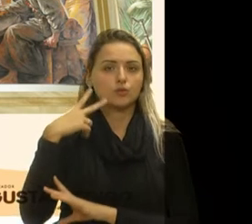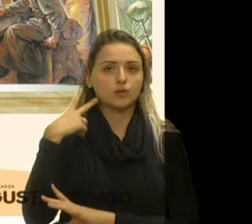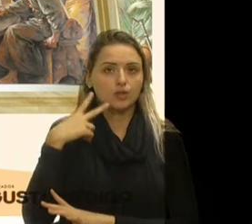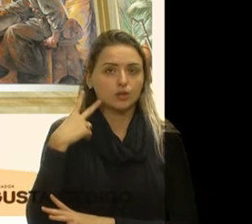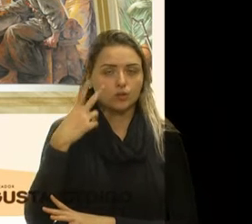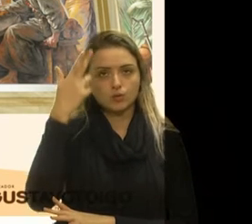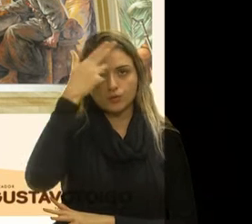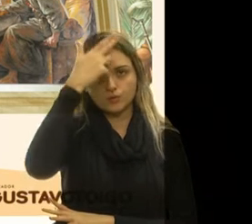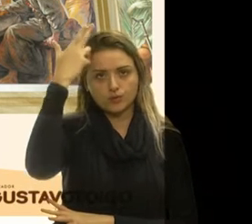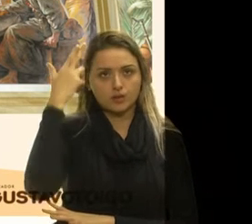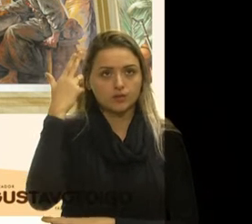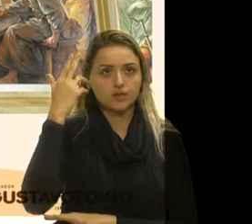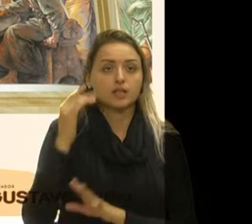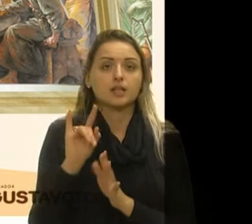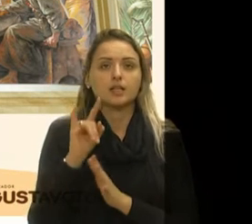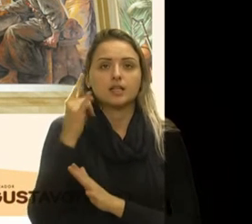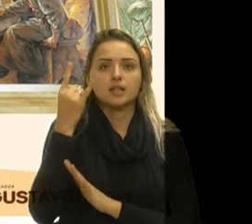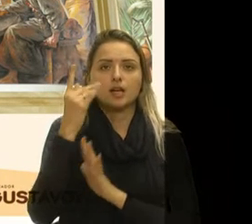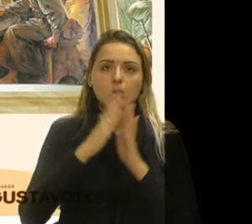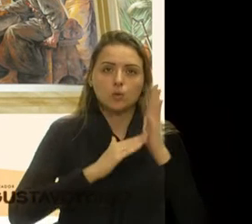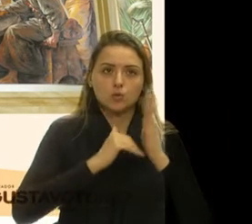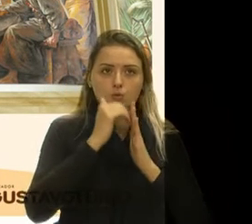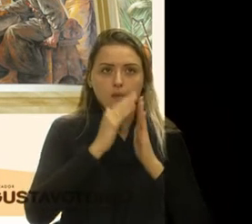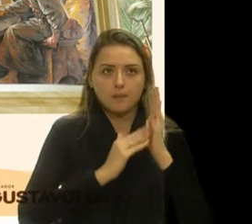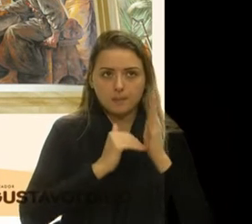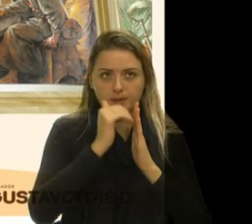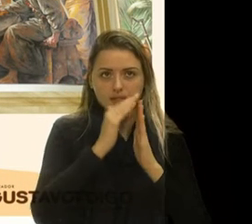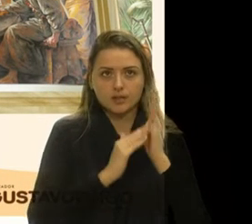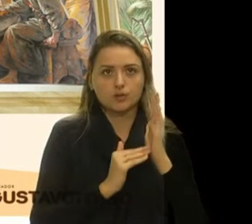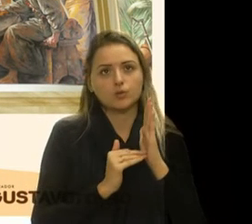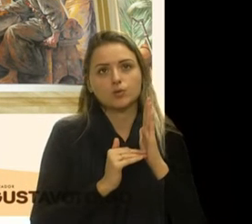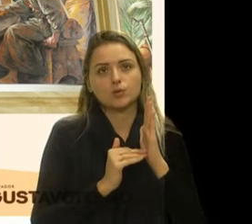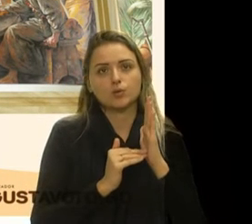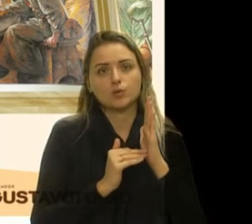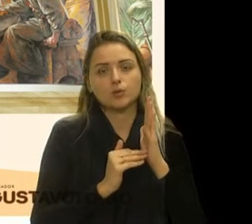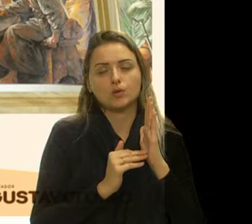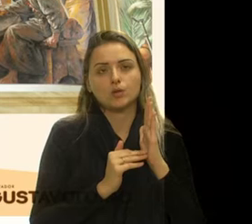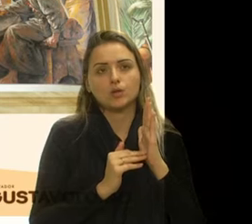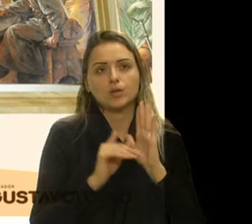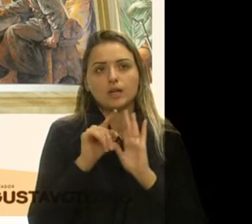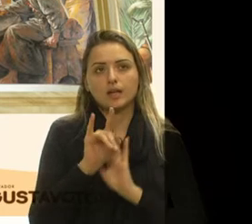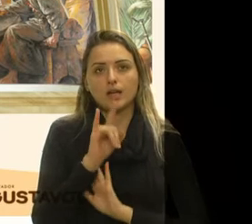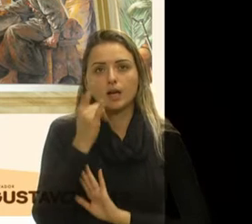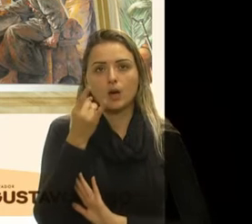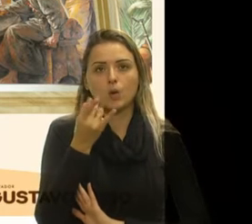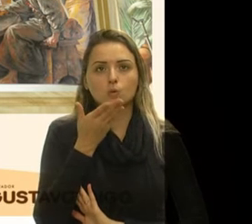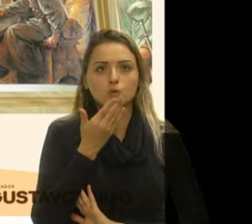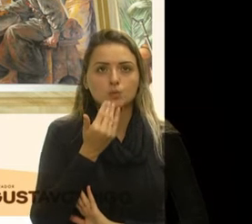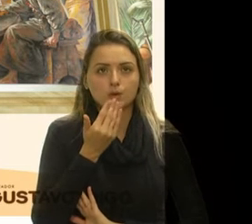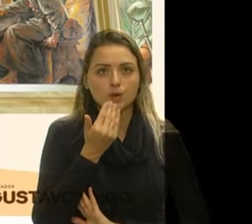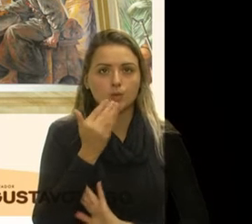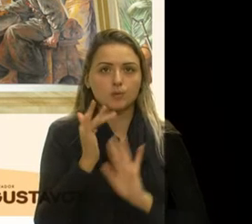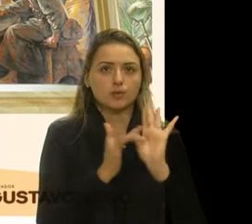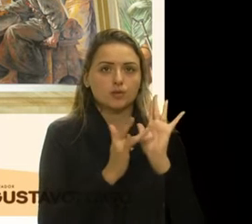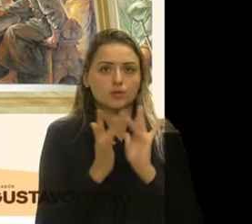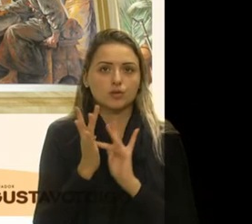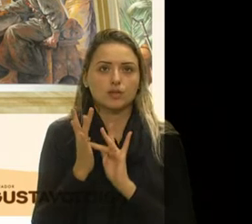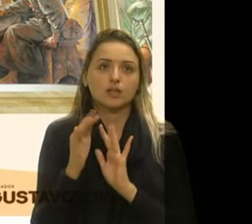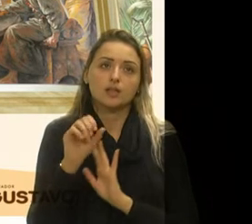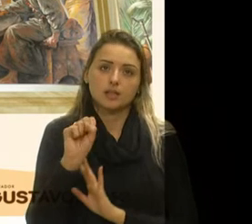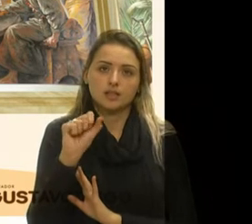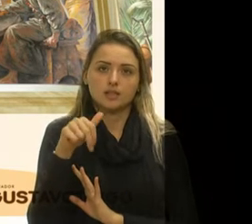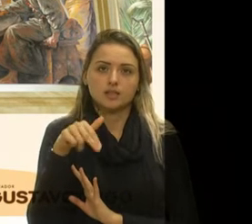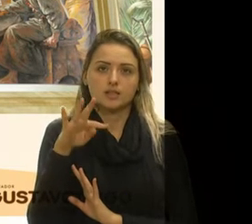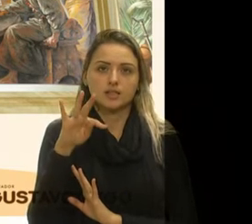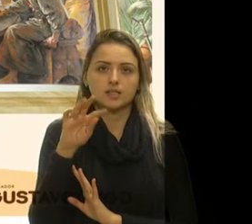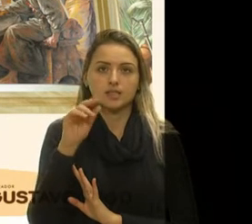Flávio Cassina, e uma das últimas obras que Locatelli pinta, que foi a Última Ceia. Alguns chamam também da Santa